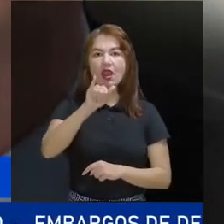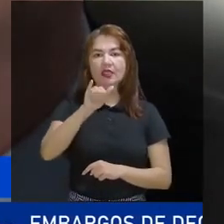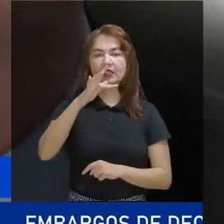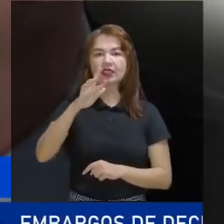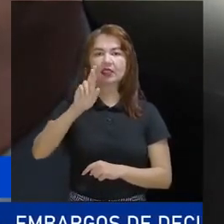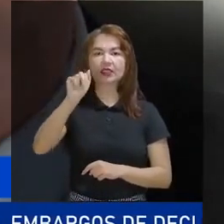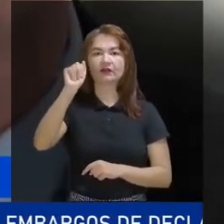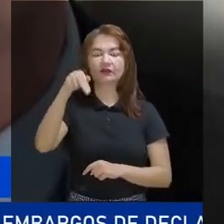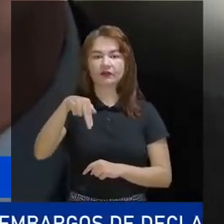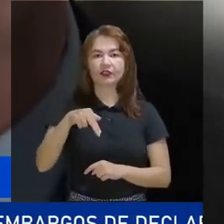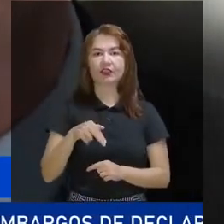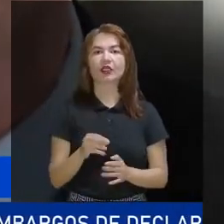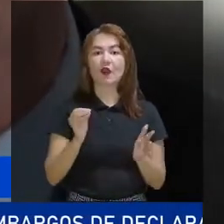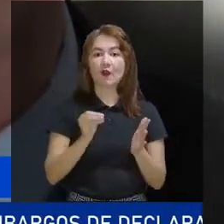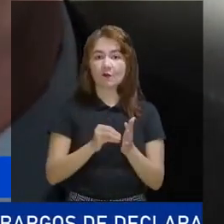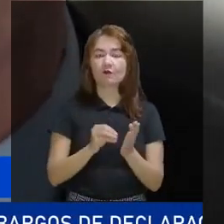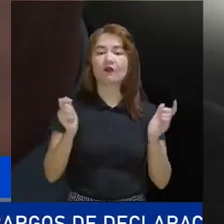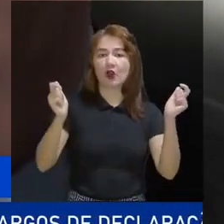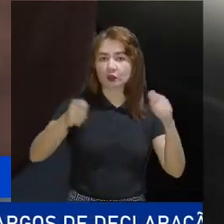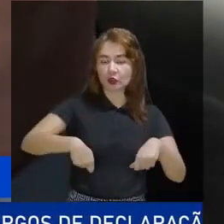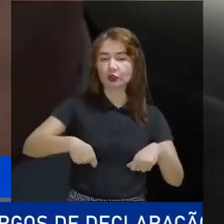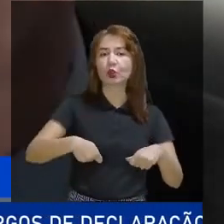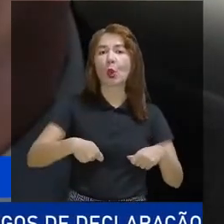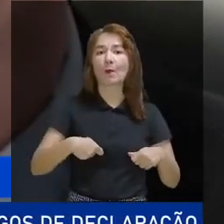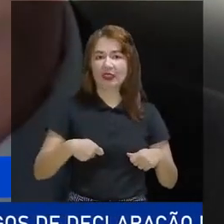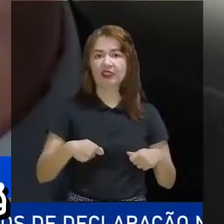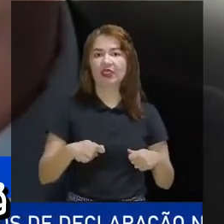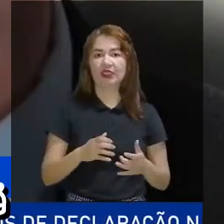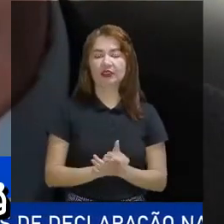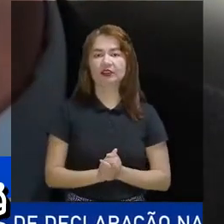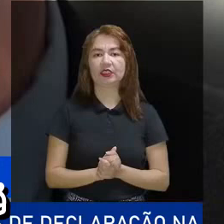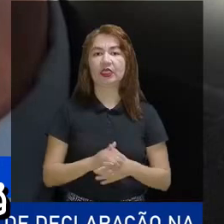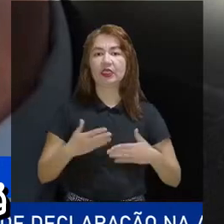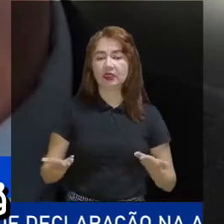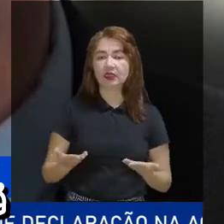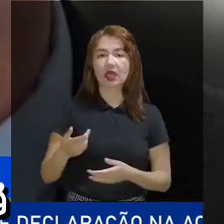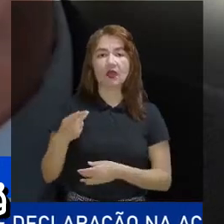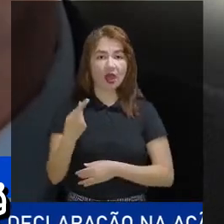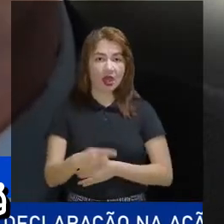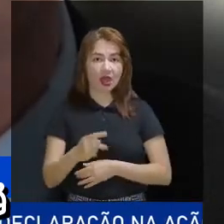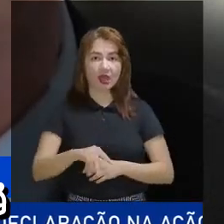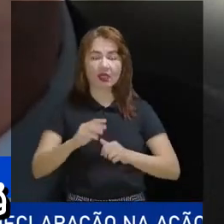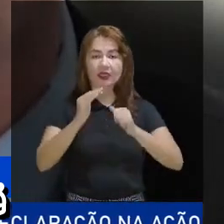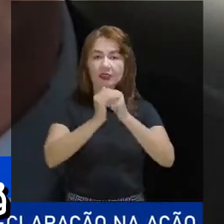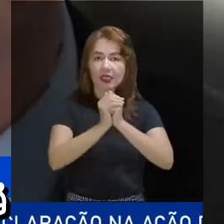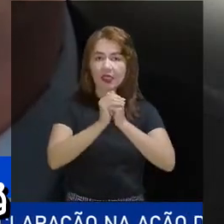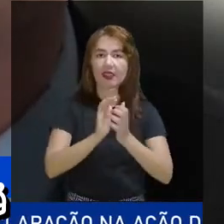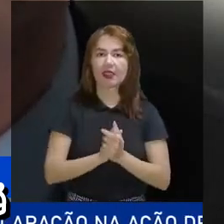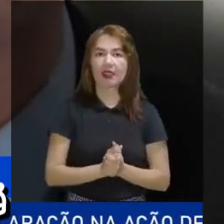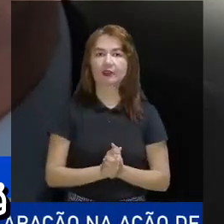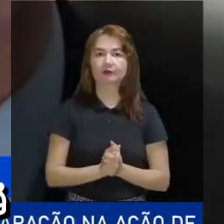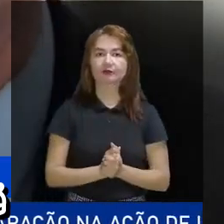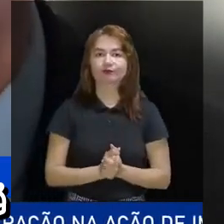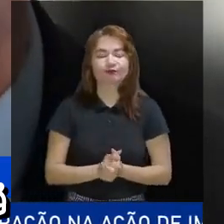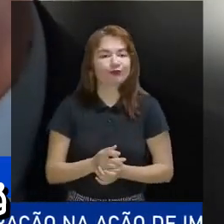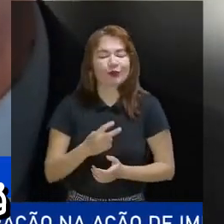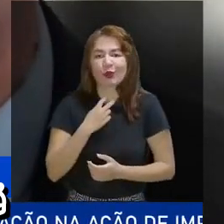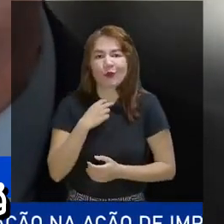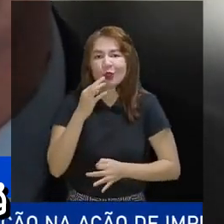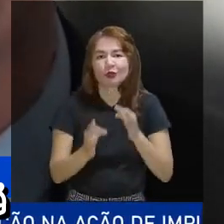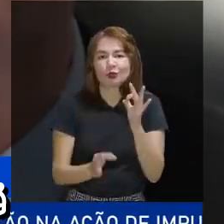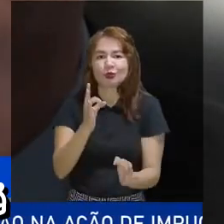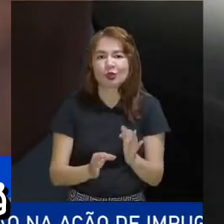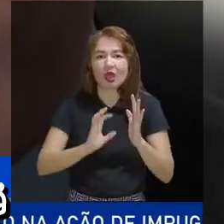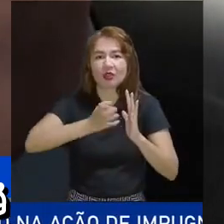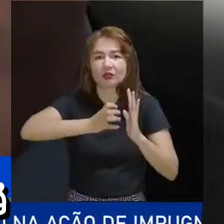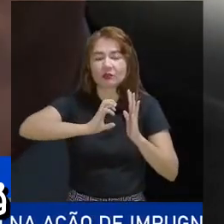suscita a preliminar de incompetência ao afirmar que, abre aspas, este Tribunal Regional Eleitoral do Amapá é incompetente para julgar